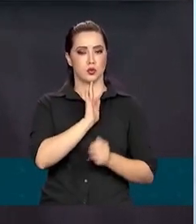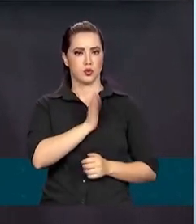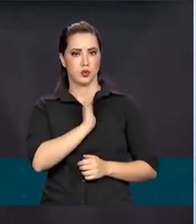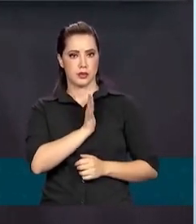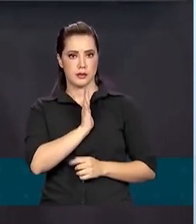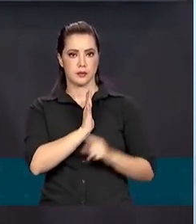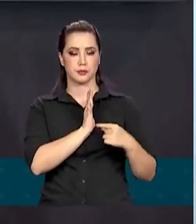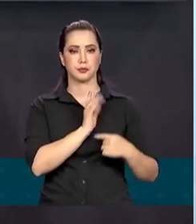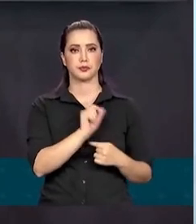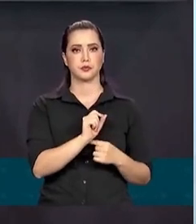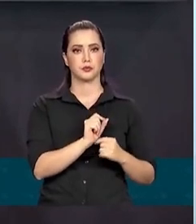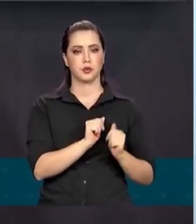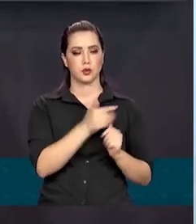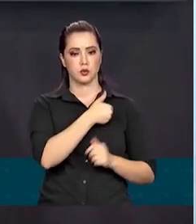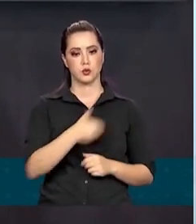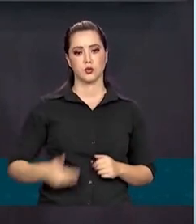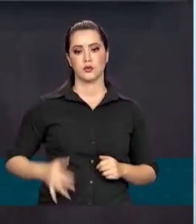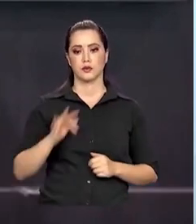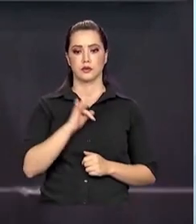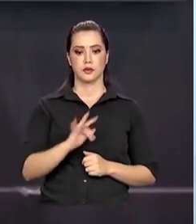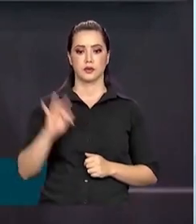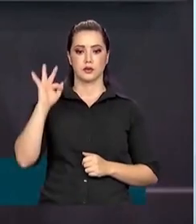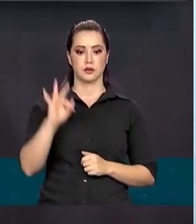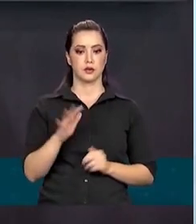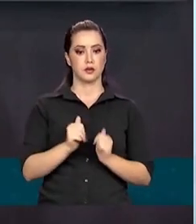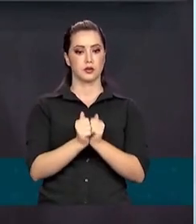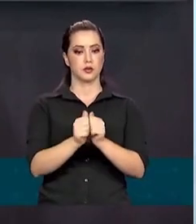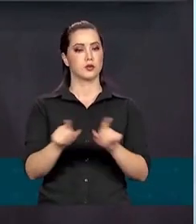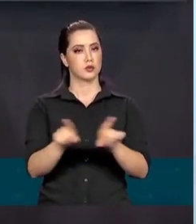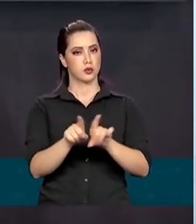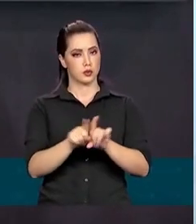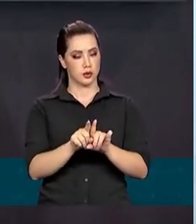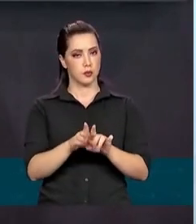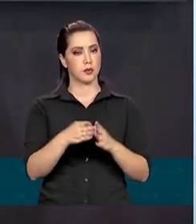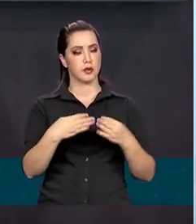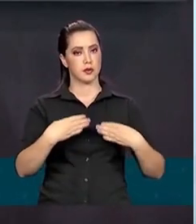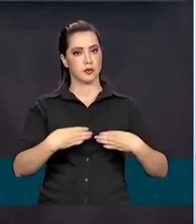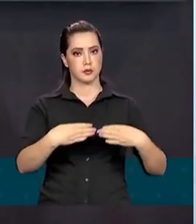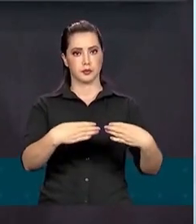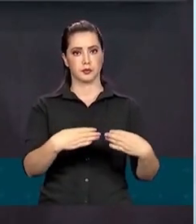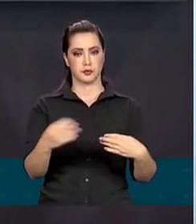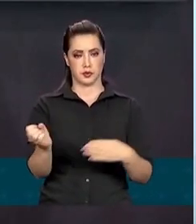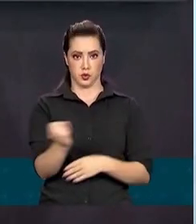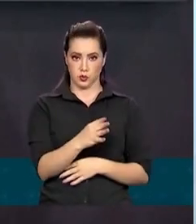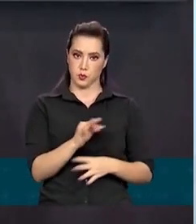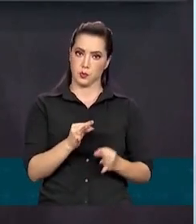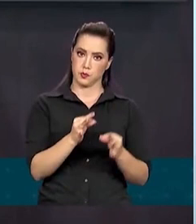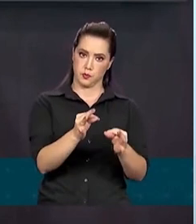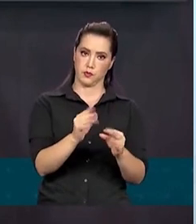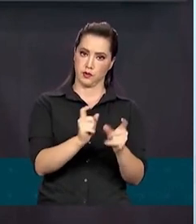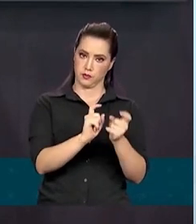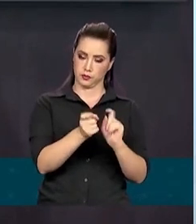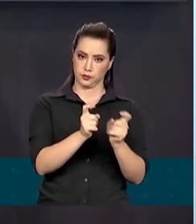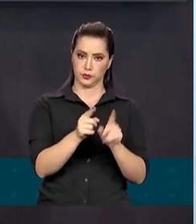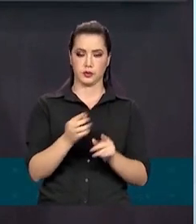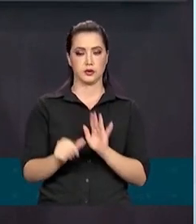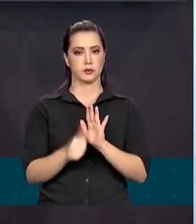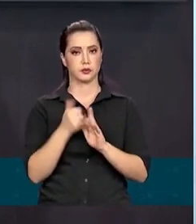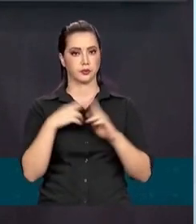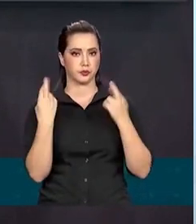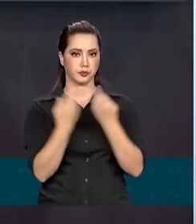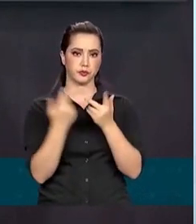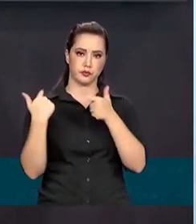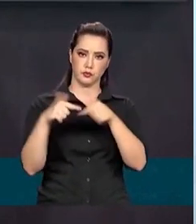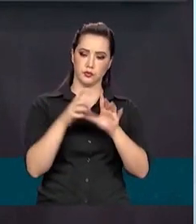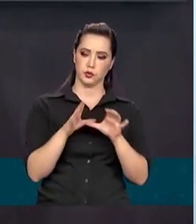coração do governo federal e ao lado também do Ministério de Gestão e Inovação. Essa primeira reunião de trabalho que nós